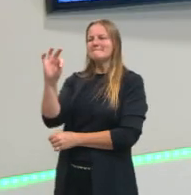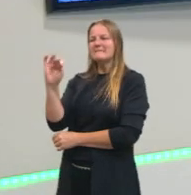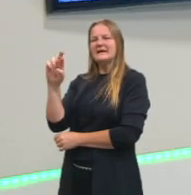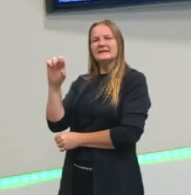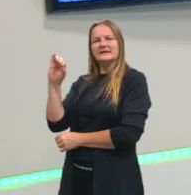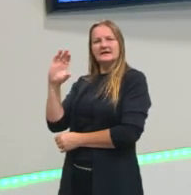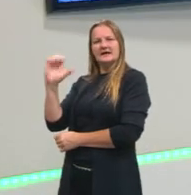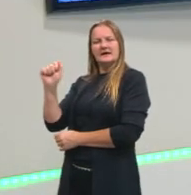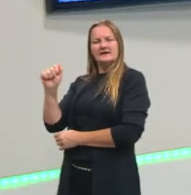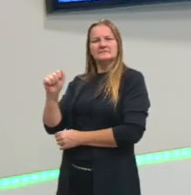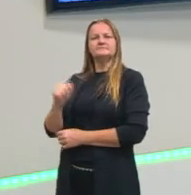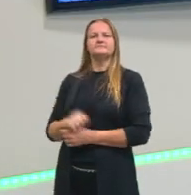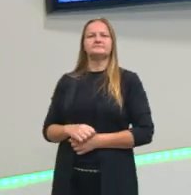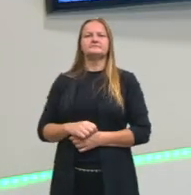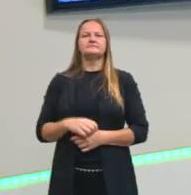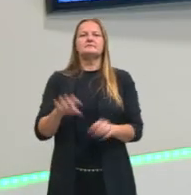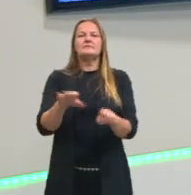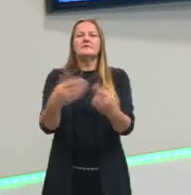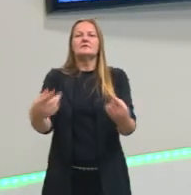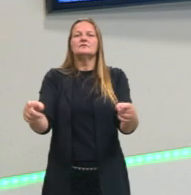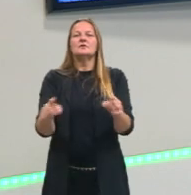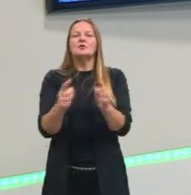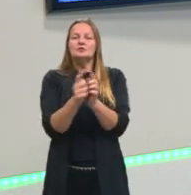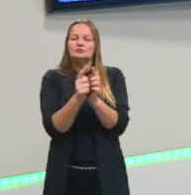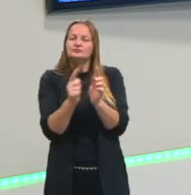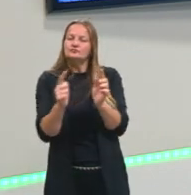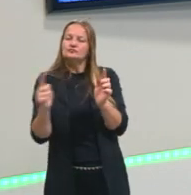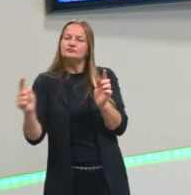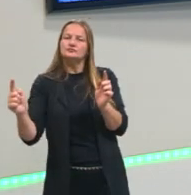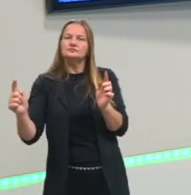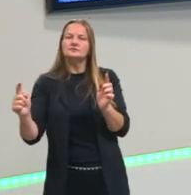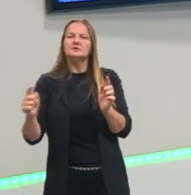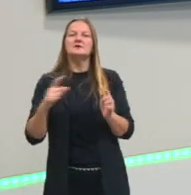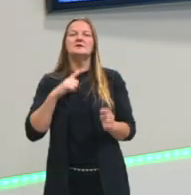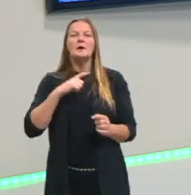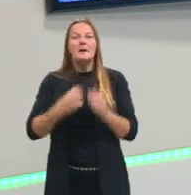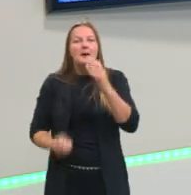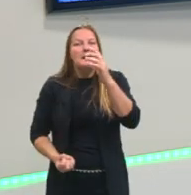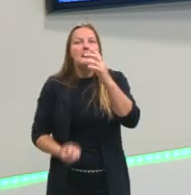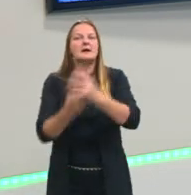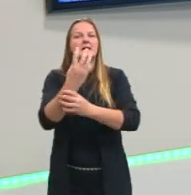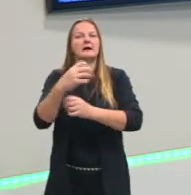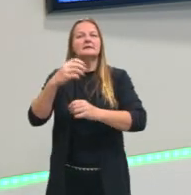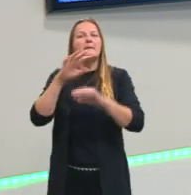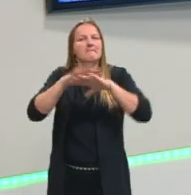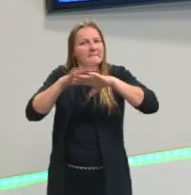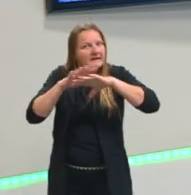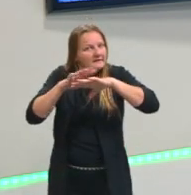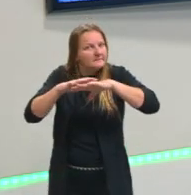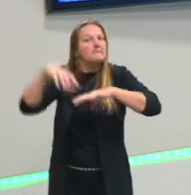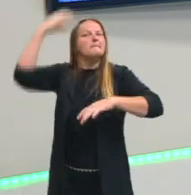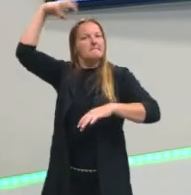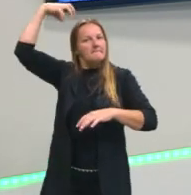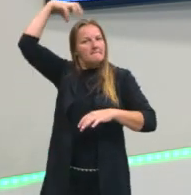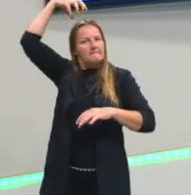que são sempre duas vozes né a distância entre uma voz e outra é uma distância matemática